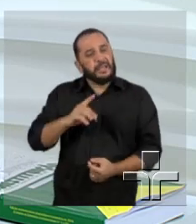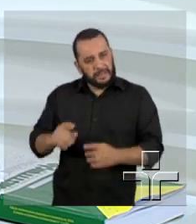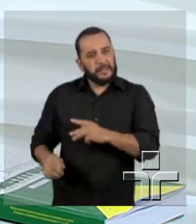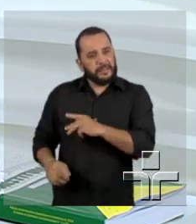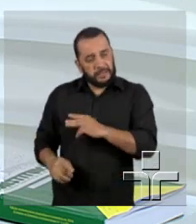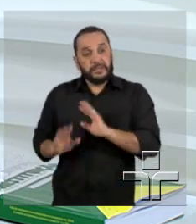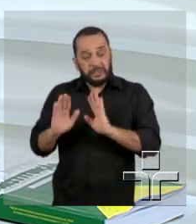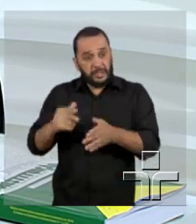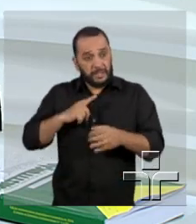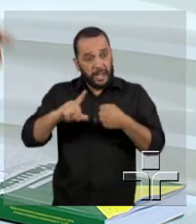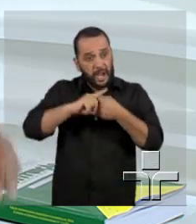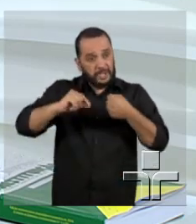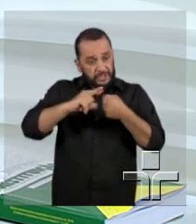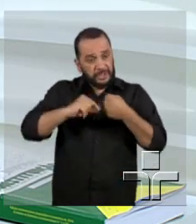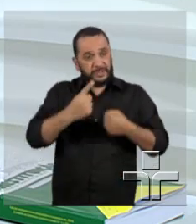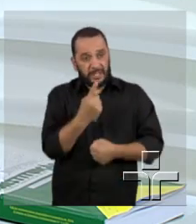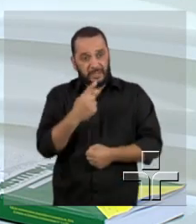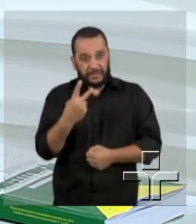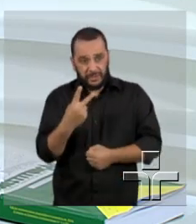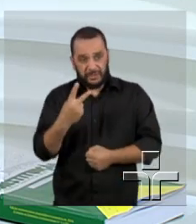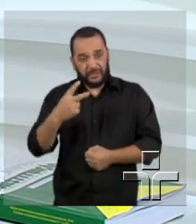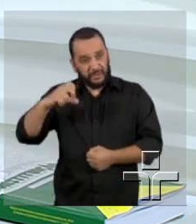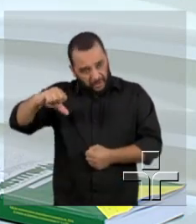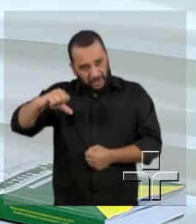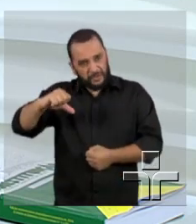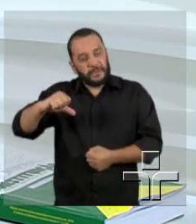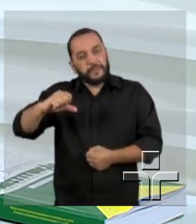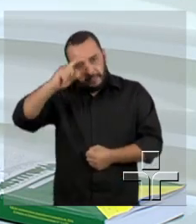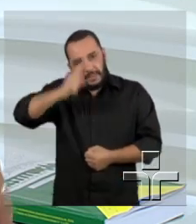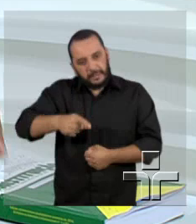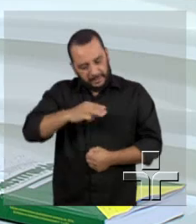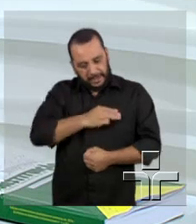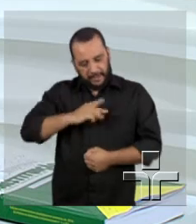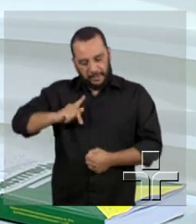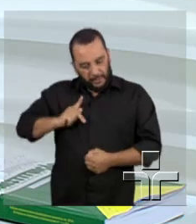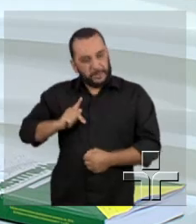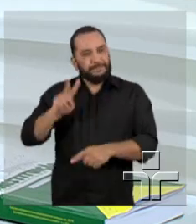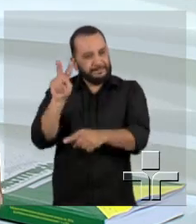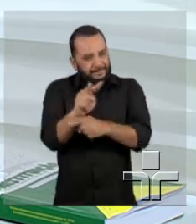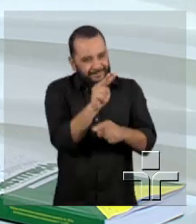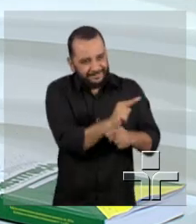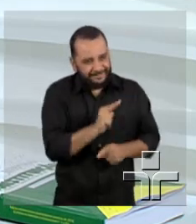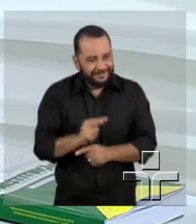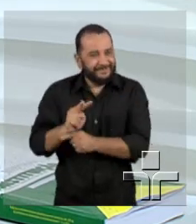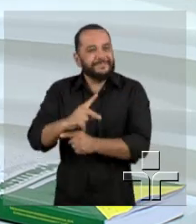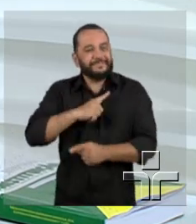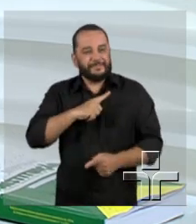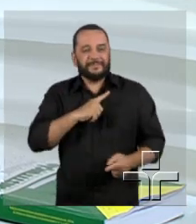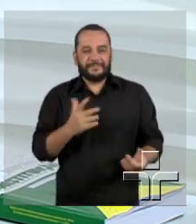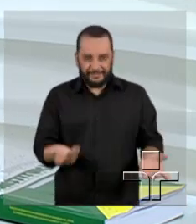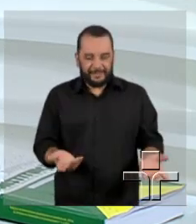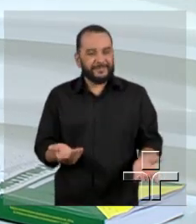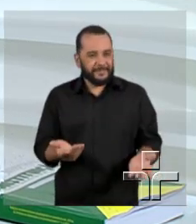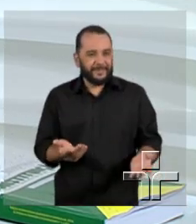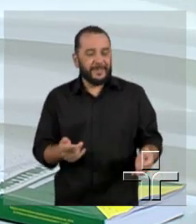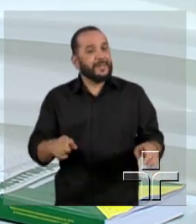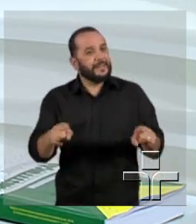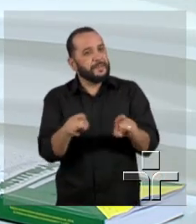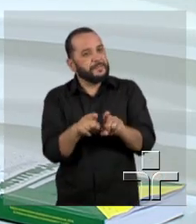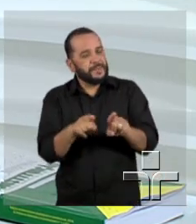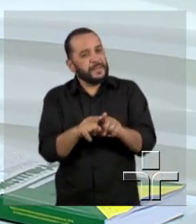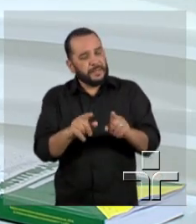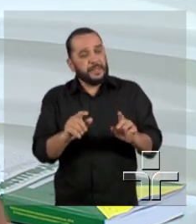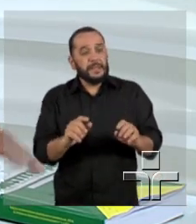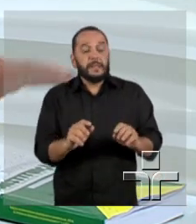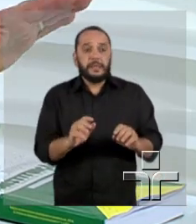artigo 129, para cumprir essas 3 finalidades. Como, por exemplo, a propositura com exclusividade da ação